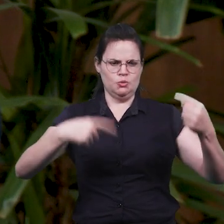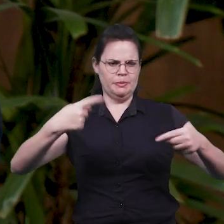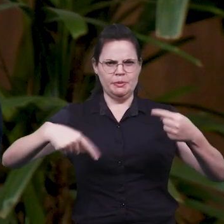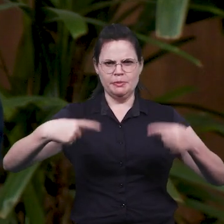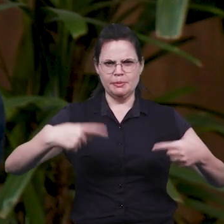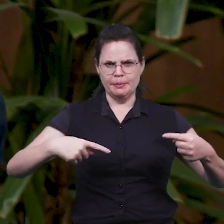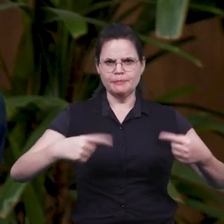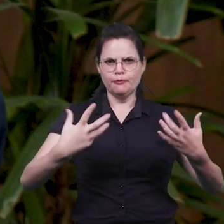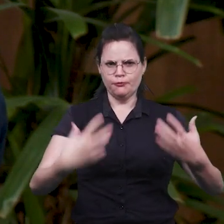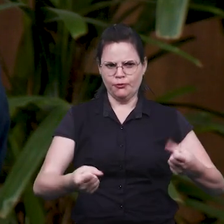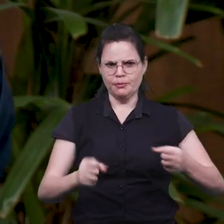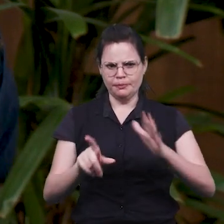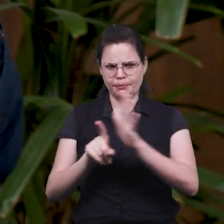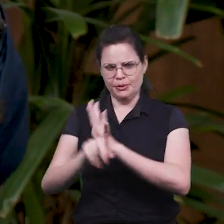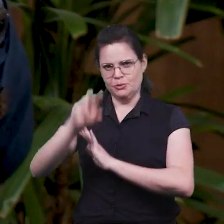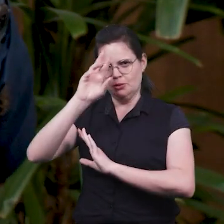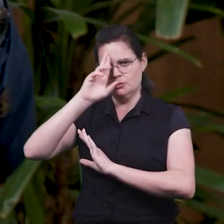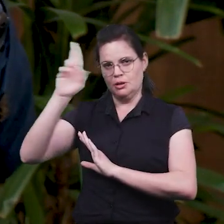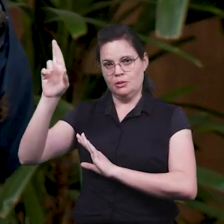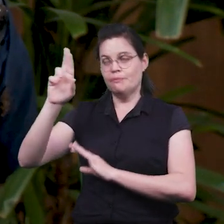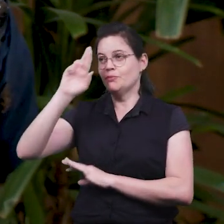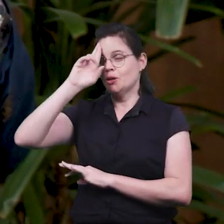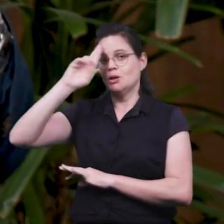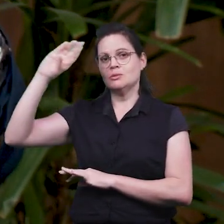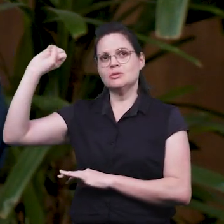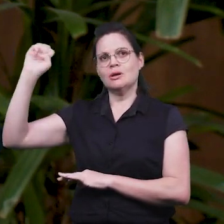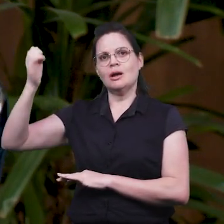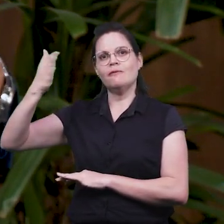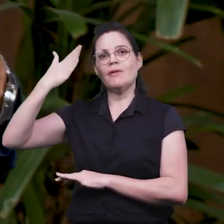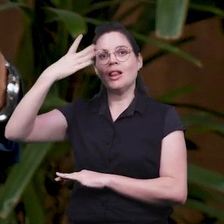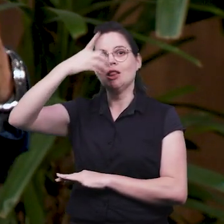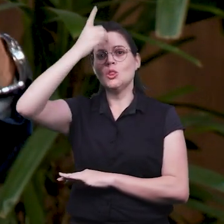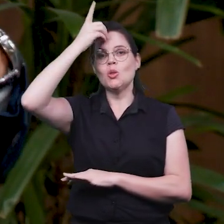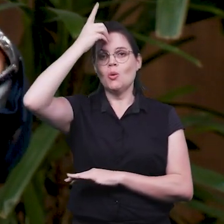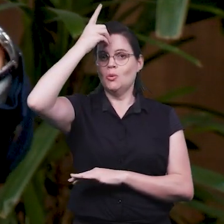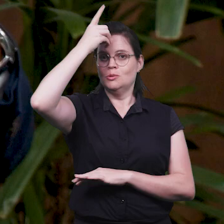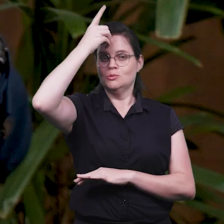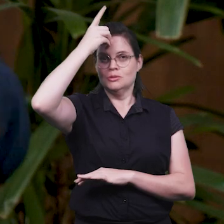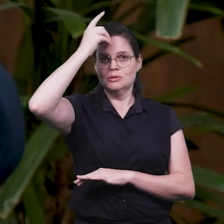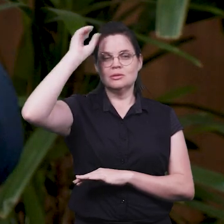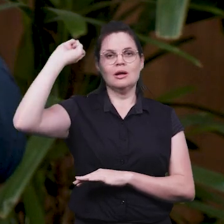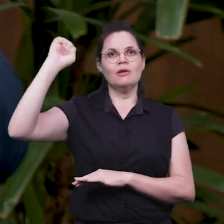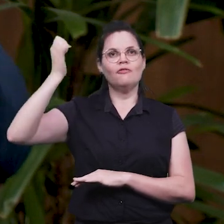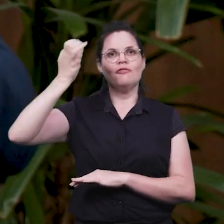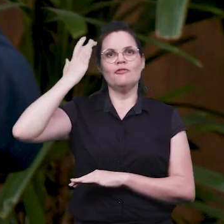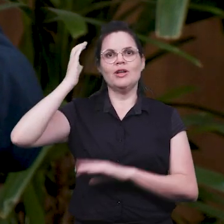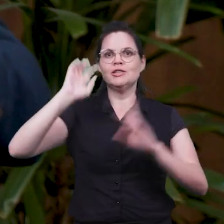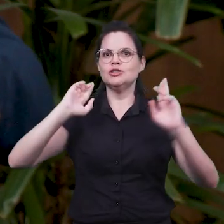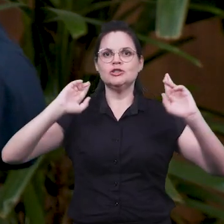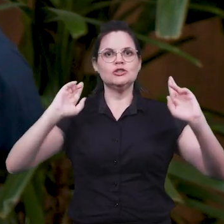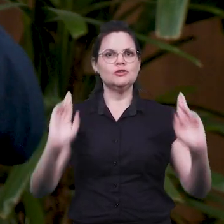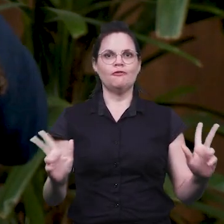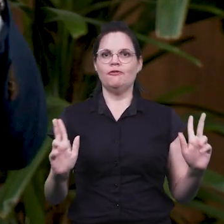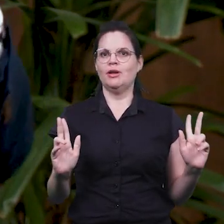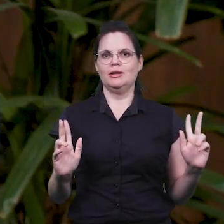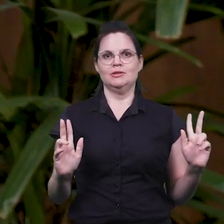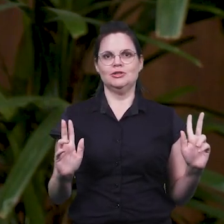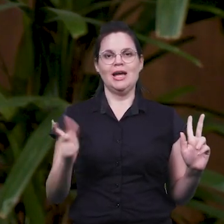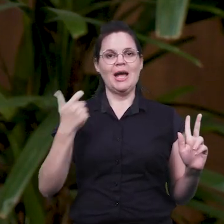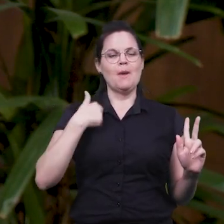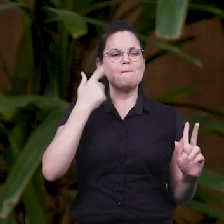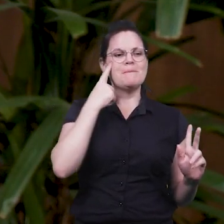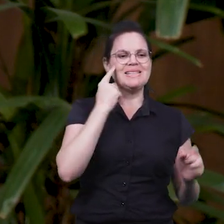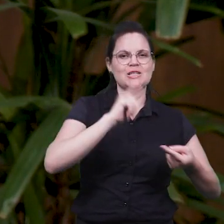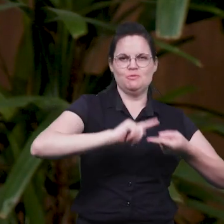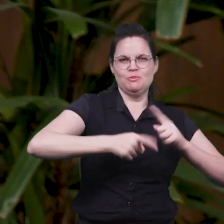o Senhor dá um direcionamento através dos dons espirituais, um direcionamento numa forma totalmente diferente daquilo